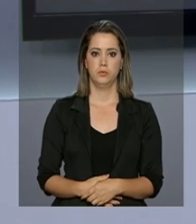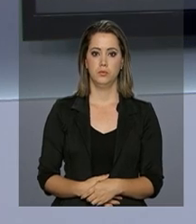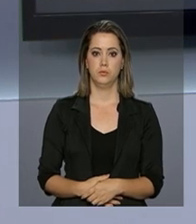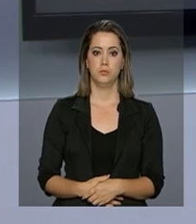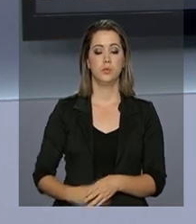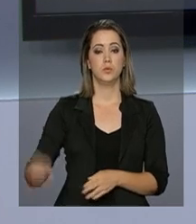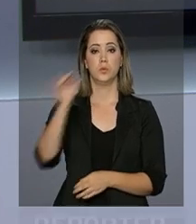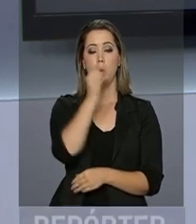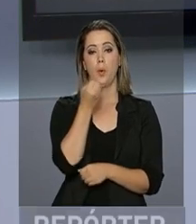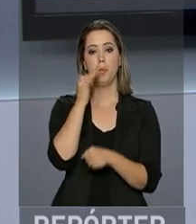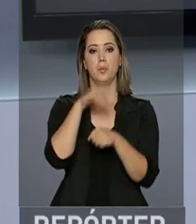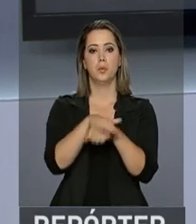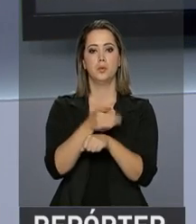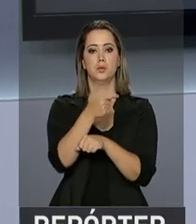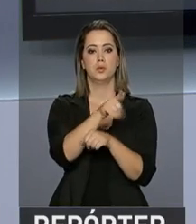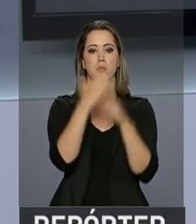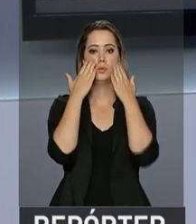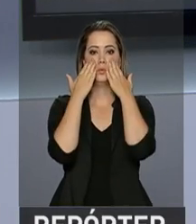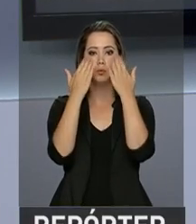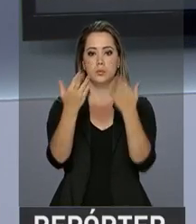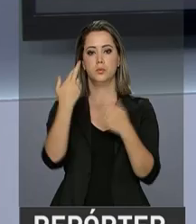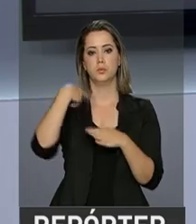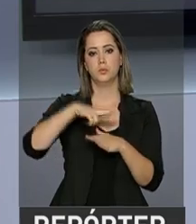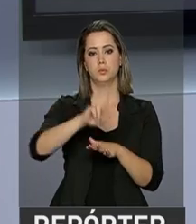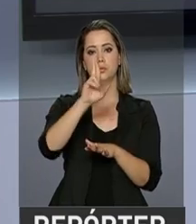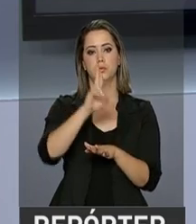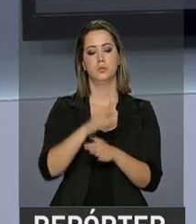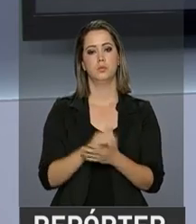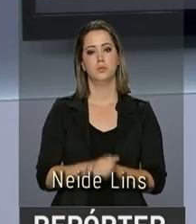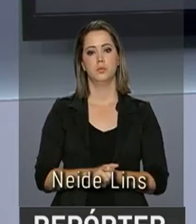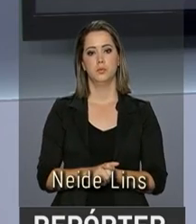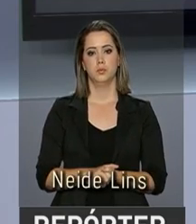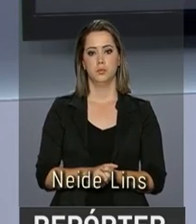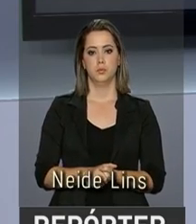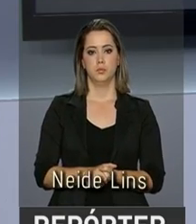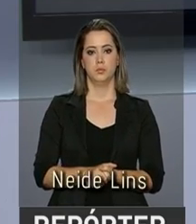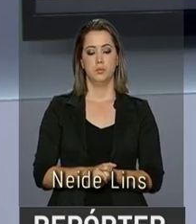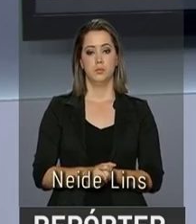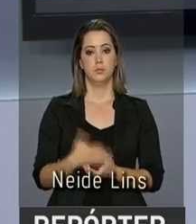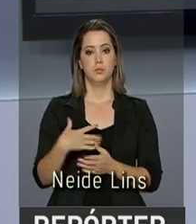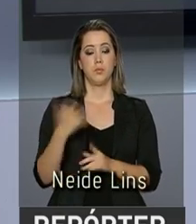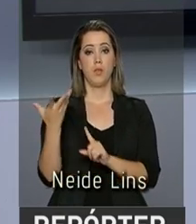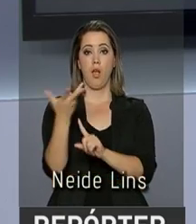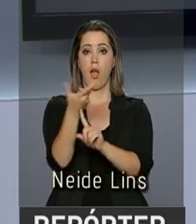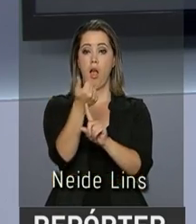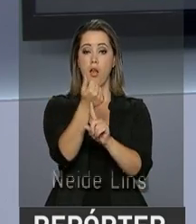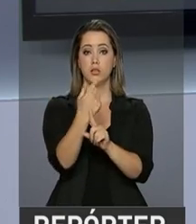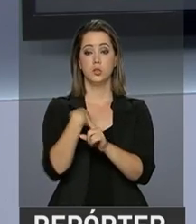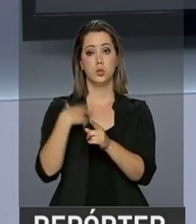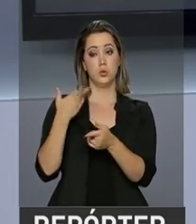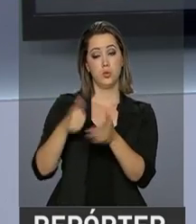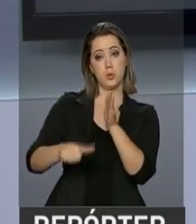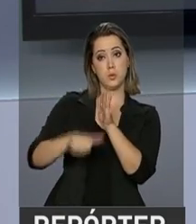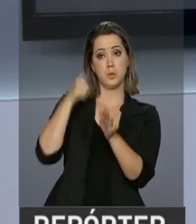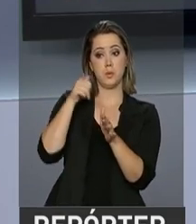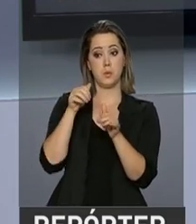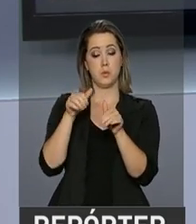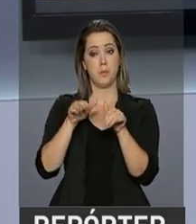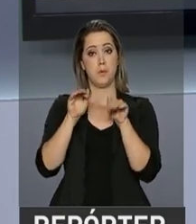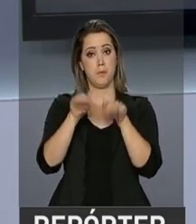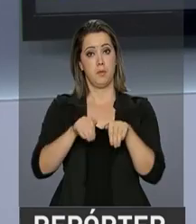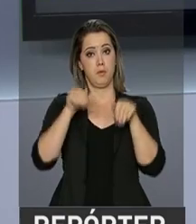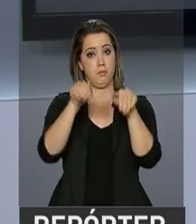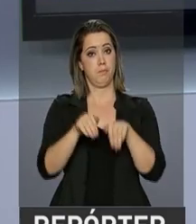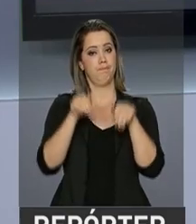Olá boa noite no ar mais uma edição do repórter NBR arte aborigene contemporânea da Austrália a